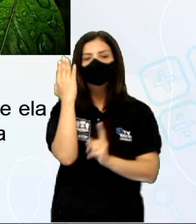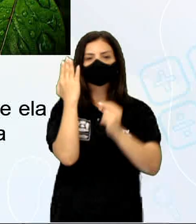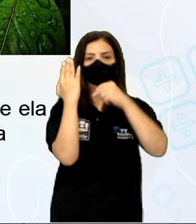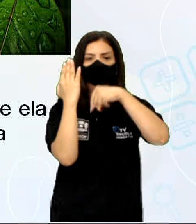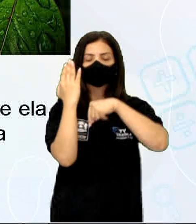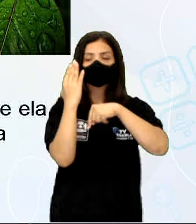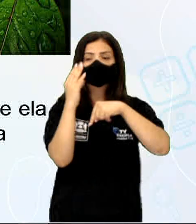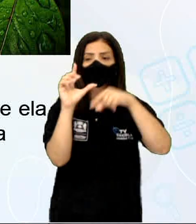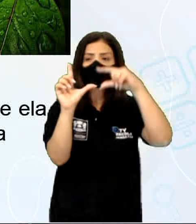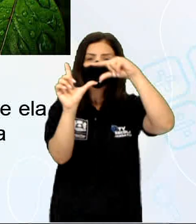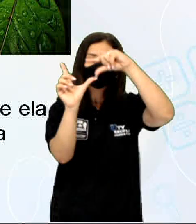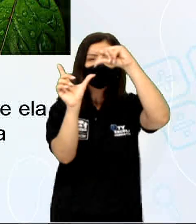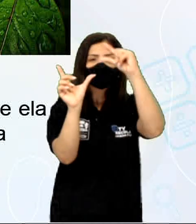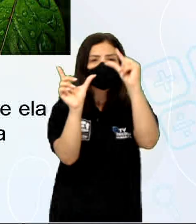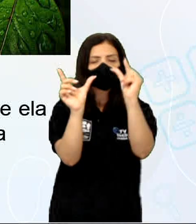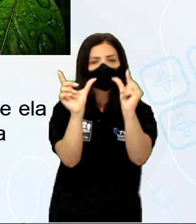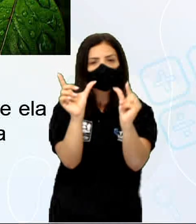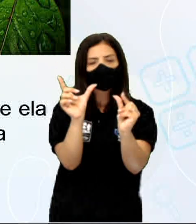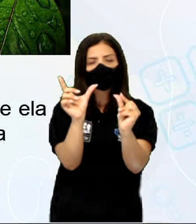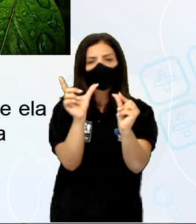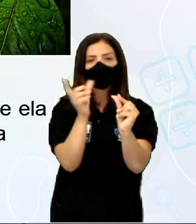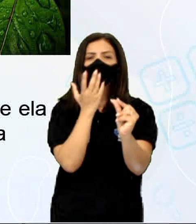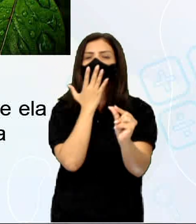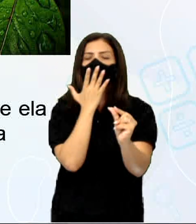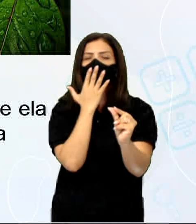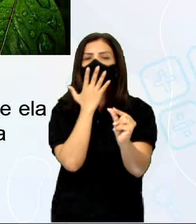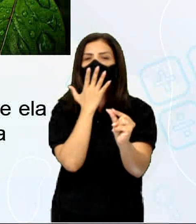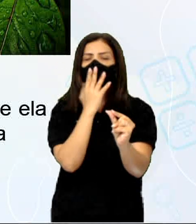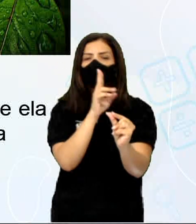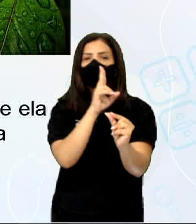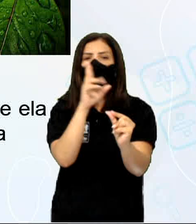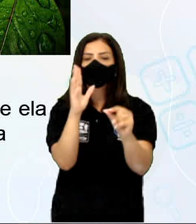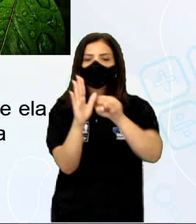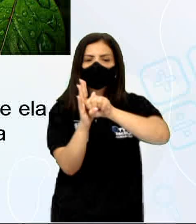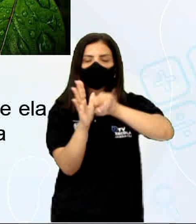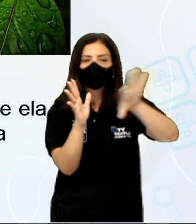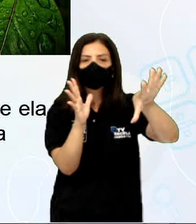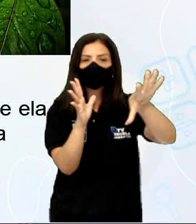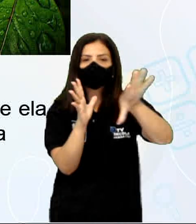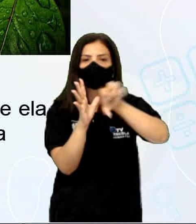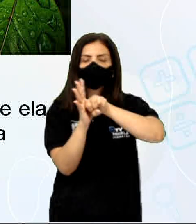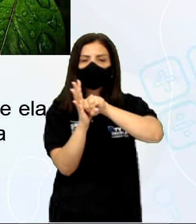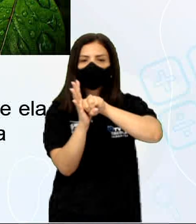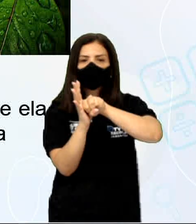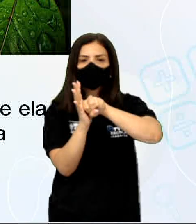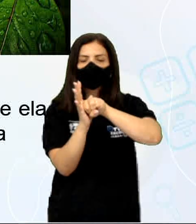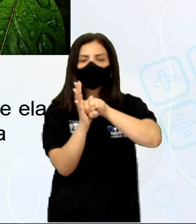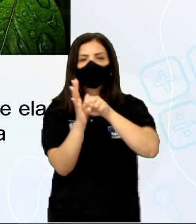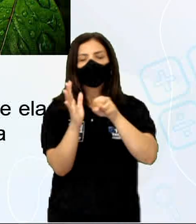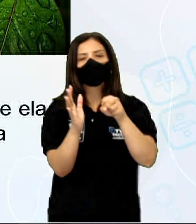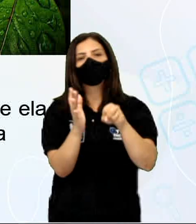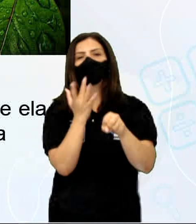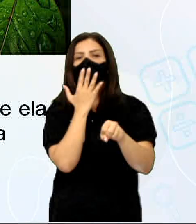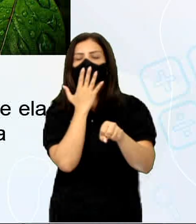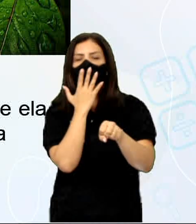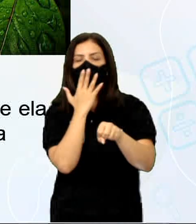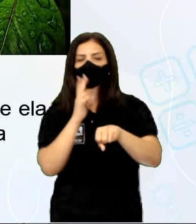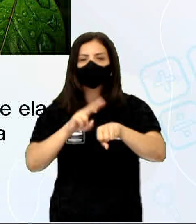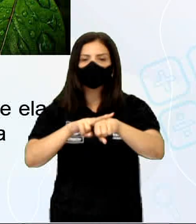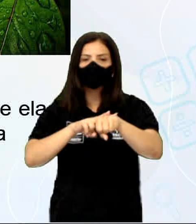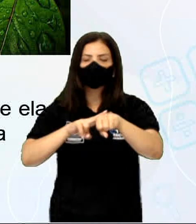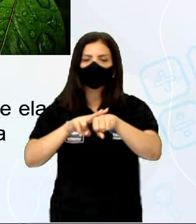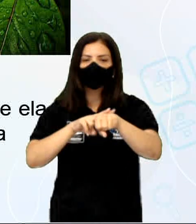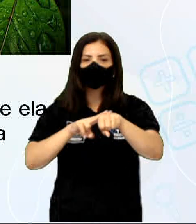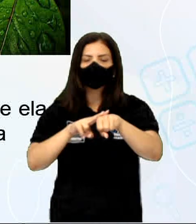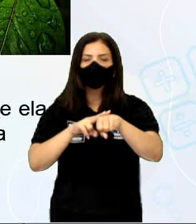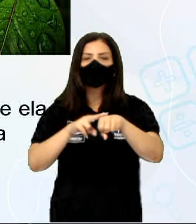um pigmento chamado clorofila, ok? Dá para perceber aí, ó, a cor esverdeada da planta